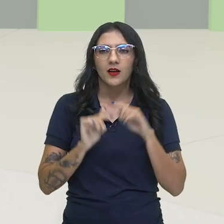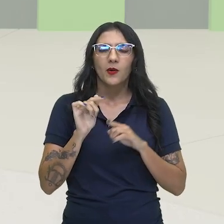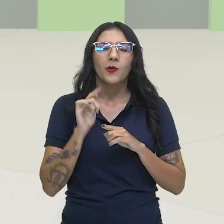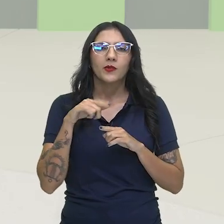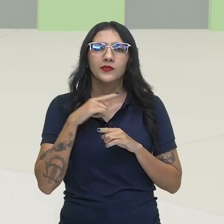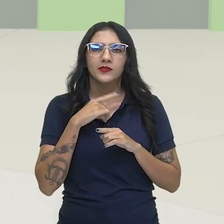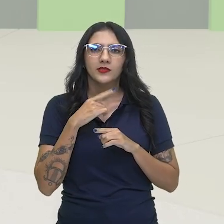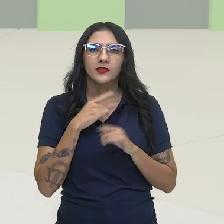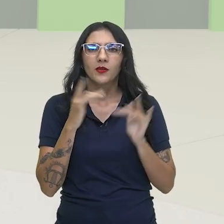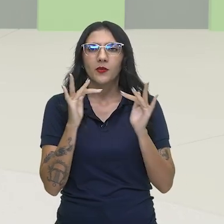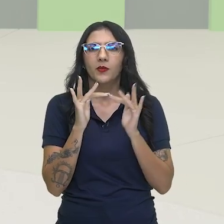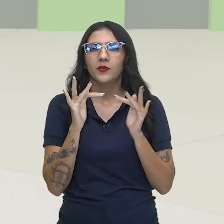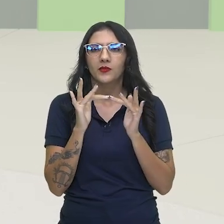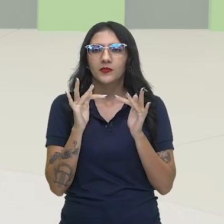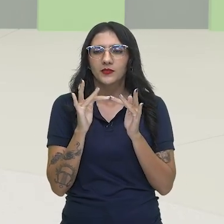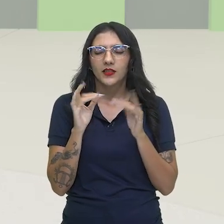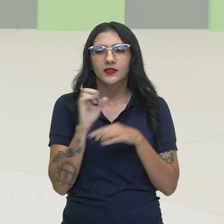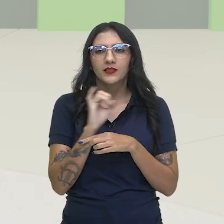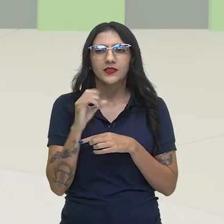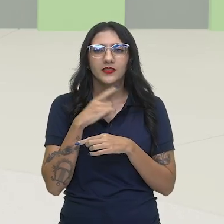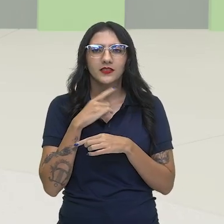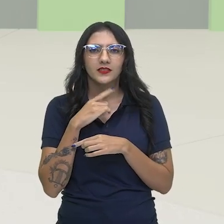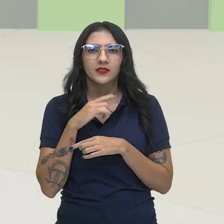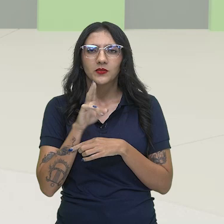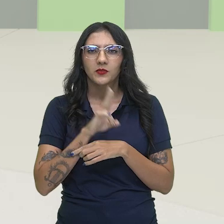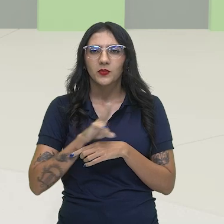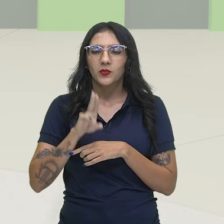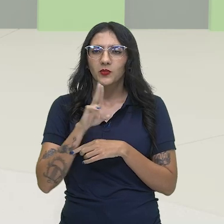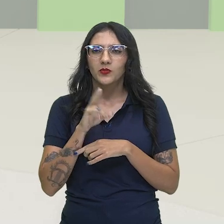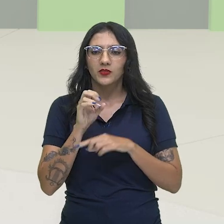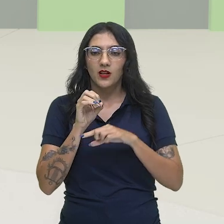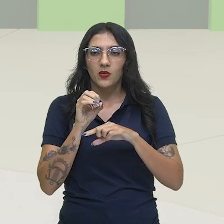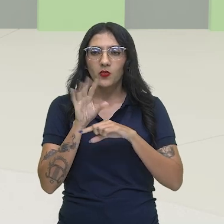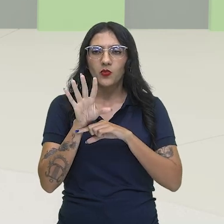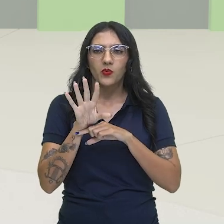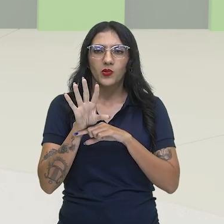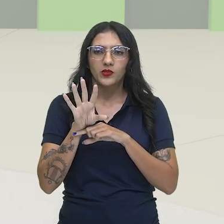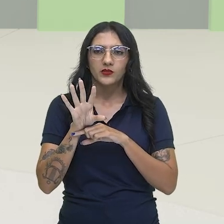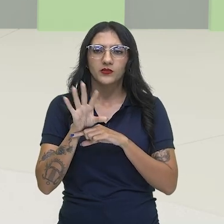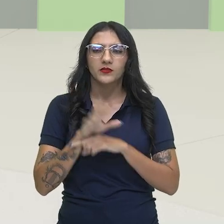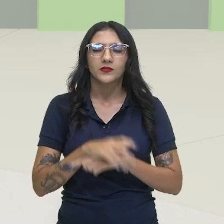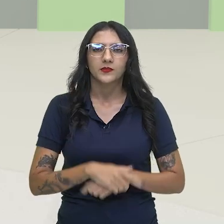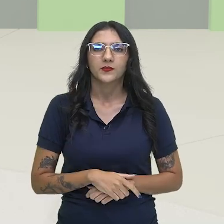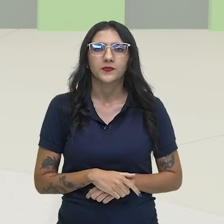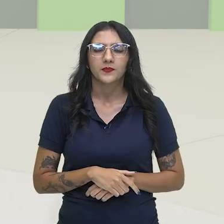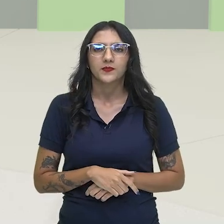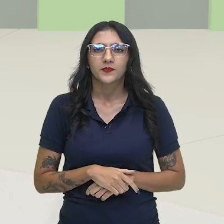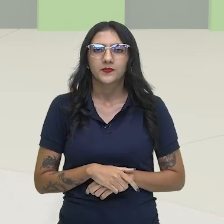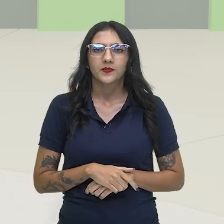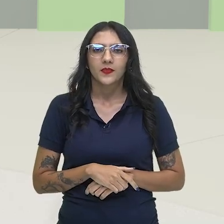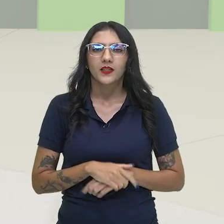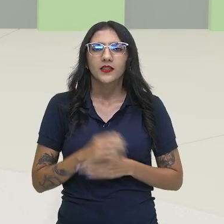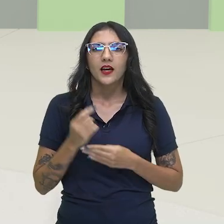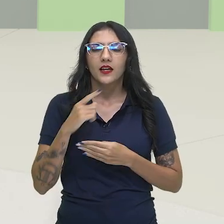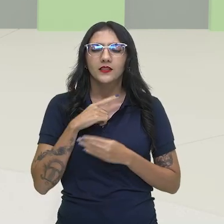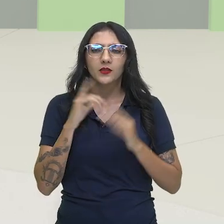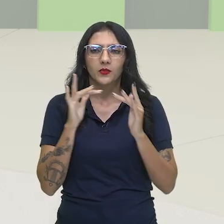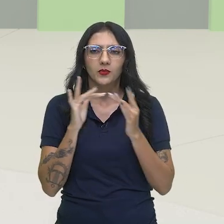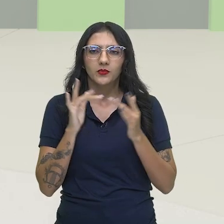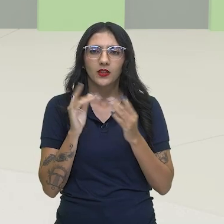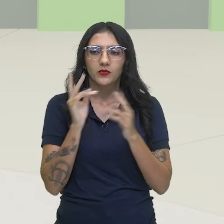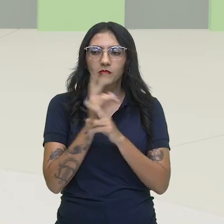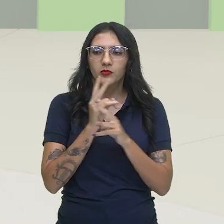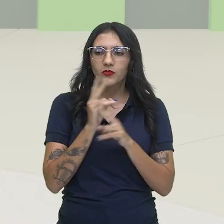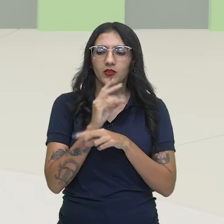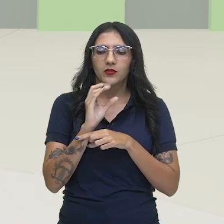reagia quando era disparado a luz, né? E aí reagia com oxigênio e